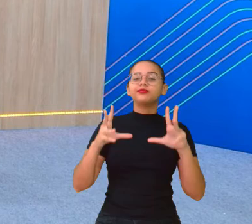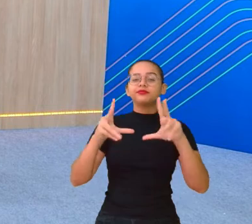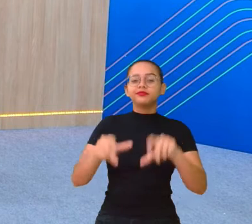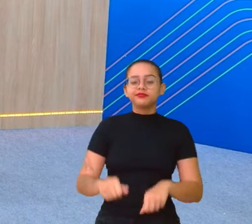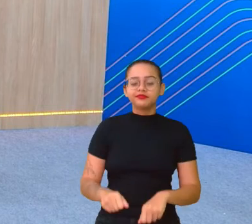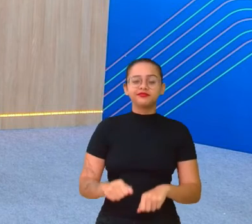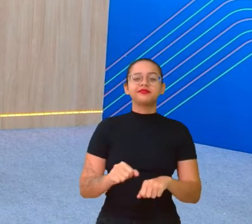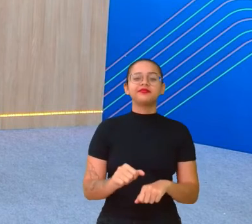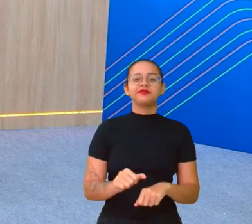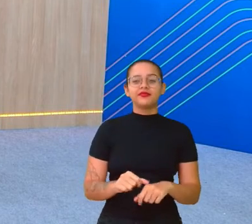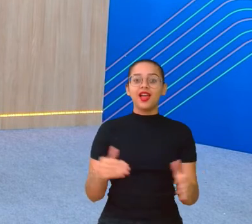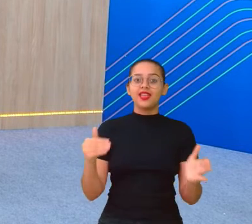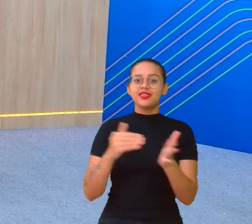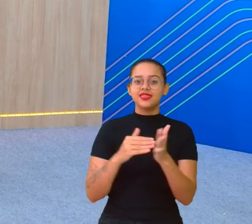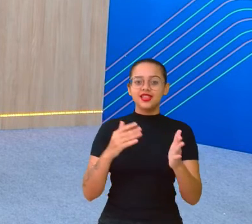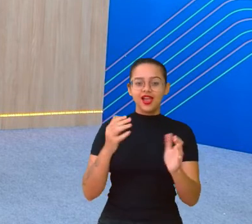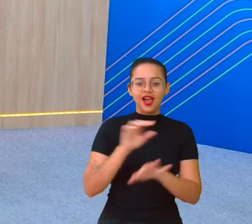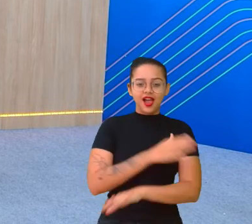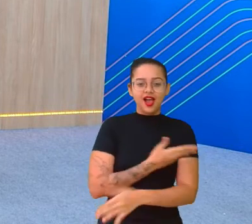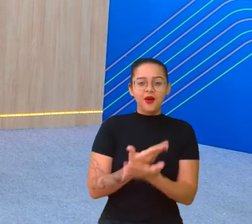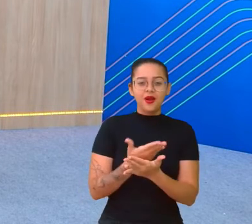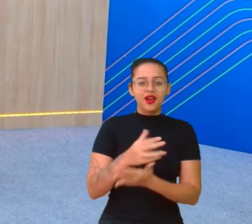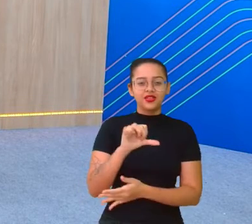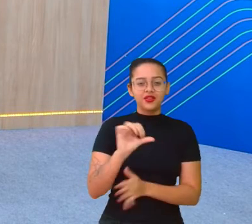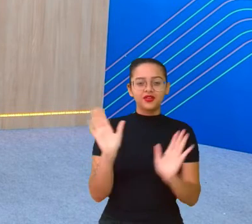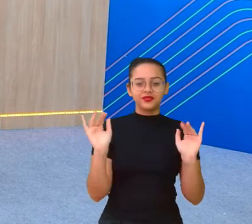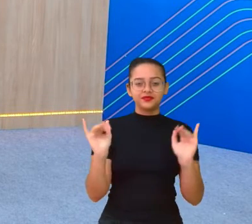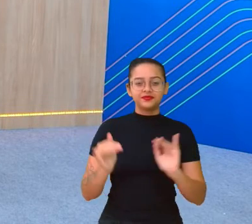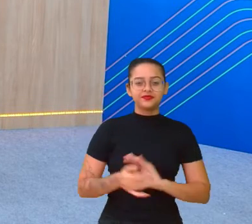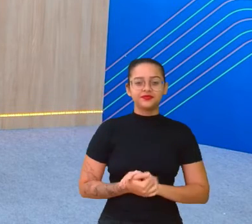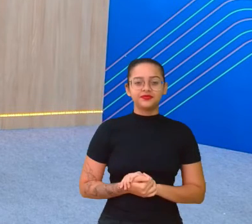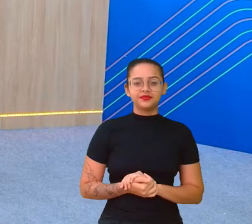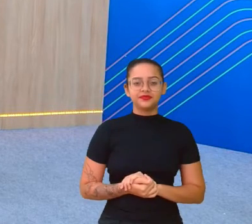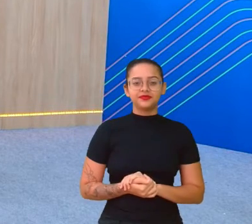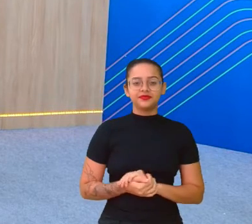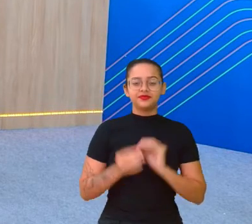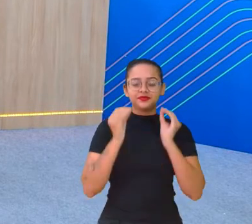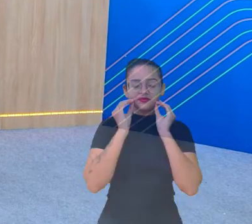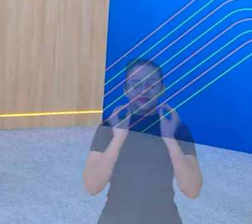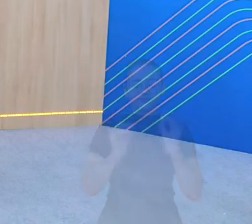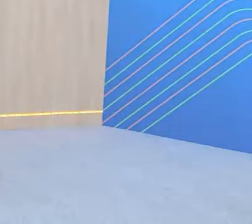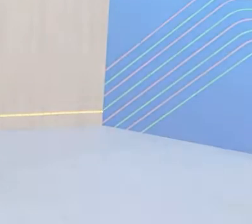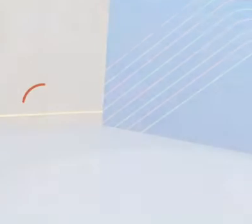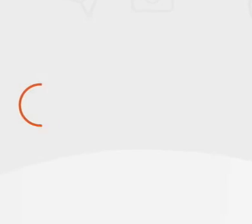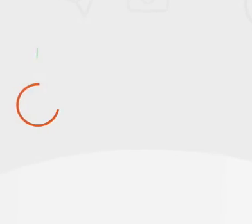todos e todas. Até a aula 9, gente. Tchau, tchau. Beijo, gente.